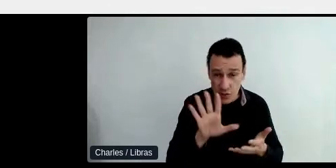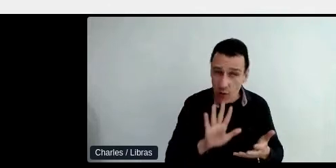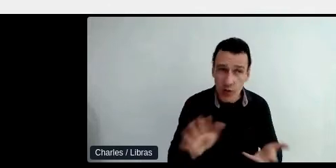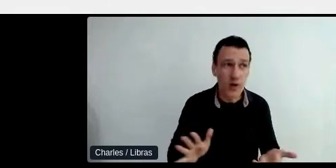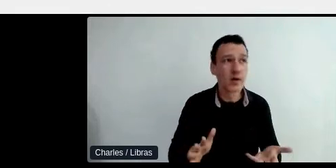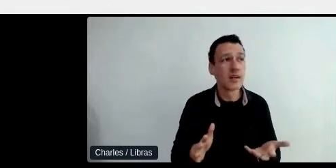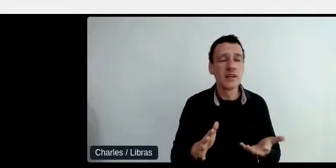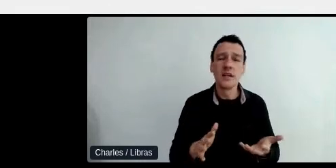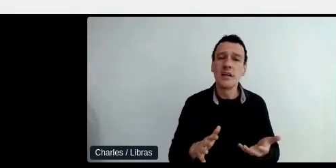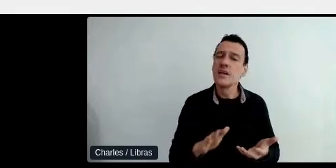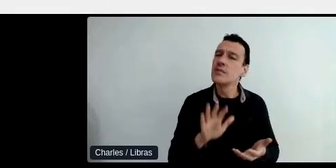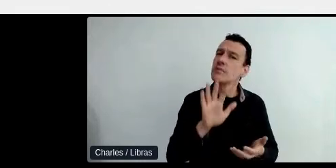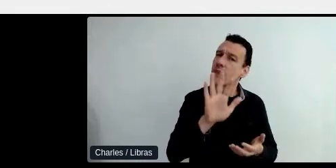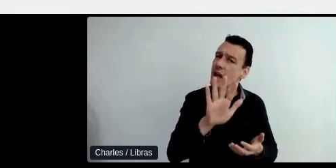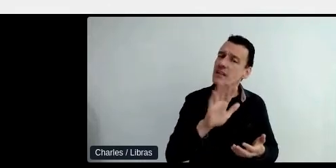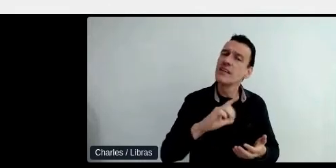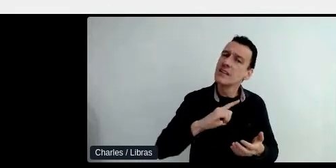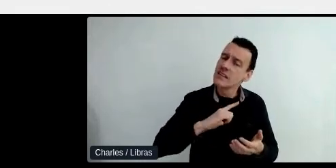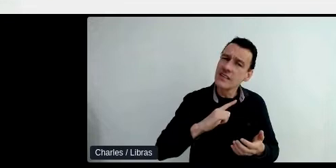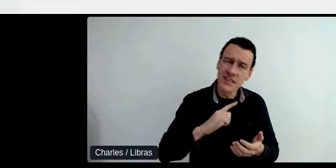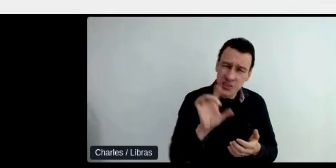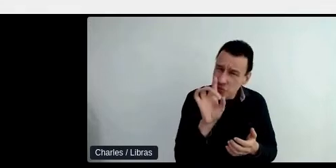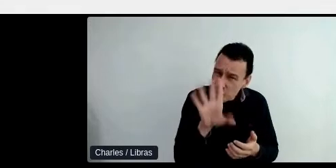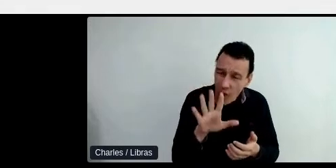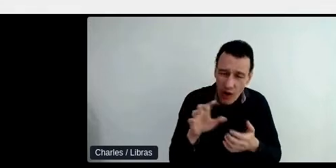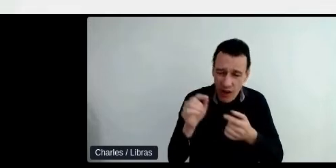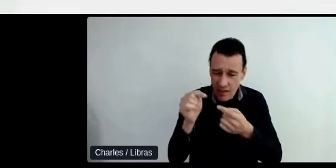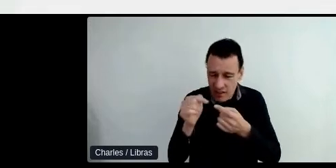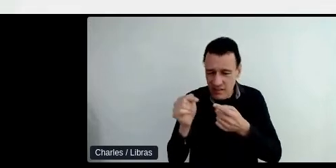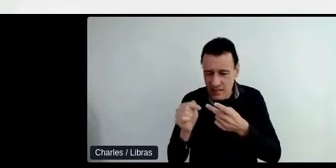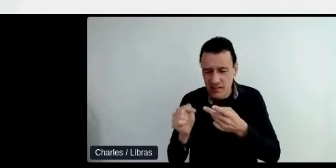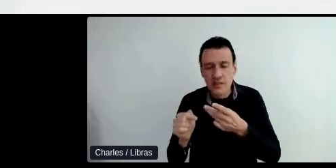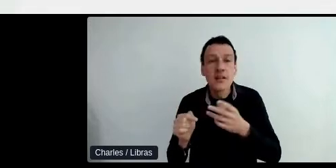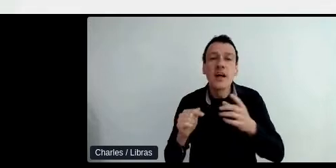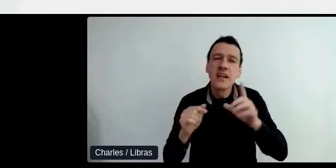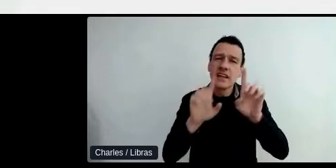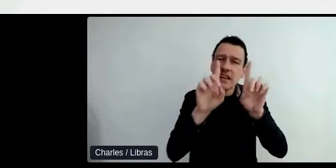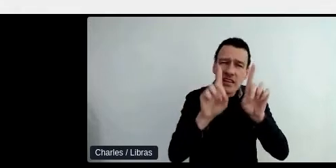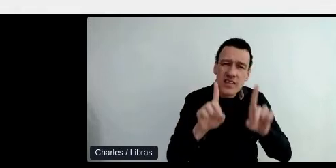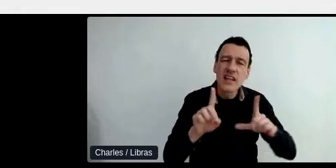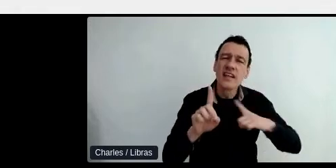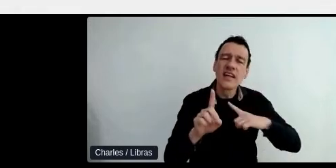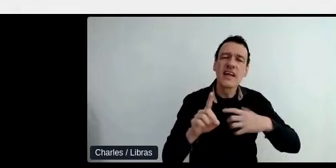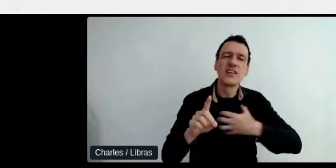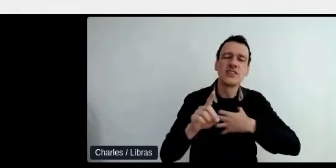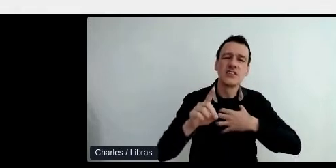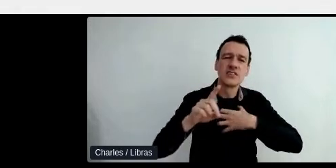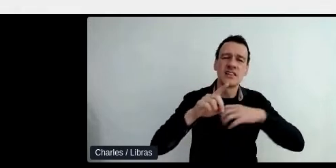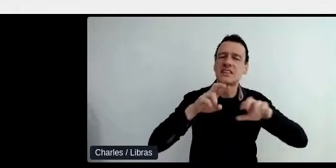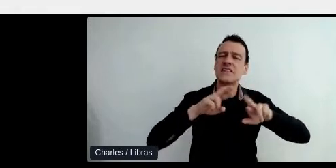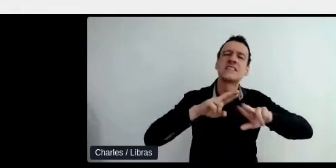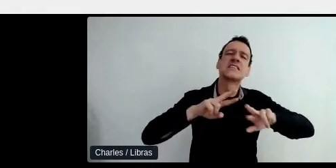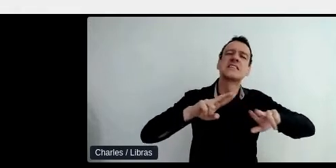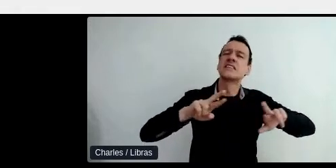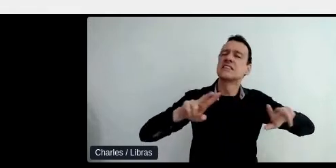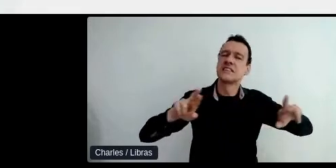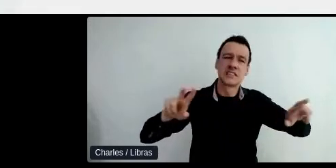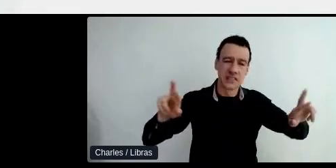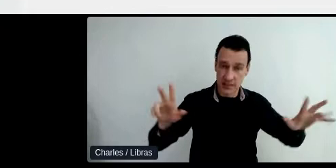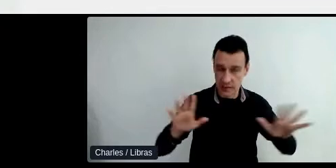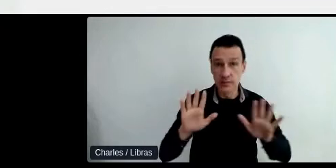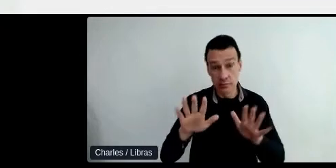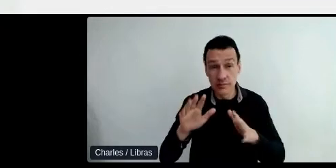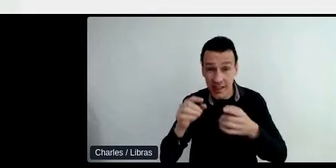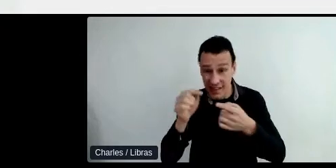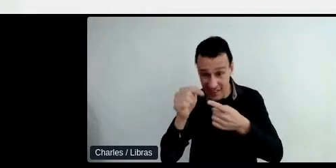mas existem algumas formas de deficiência, que essa que a gente está citando, que é a mais comum que o